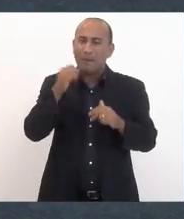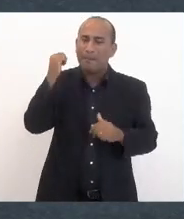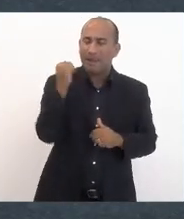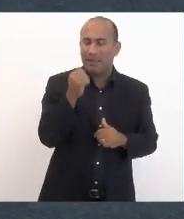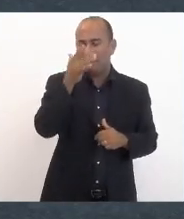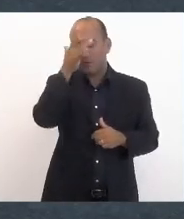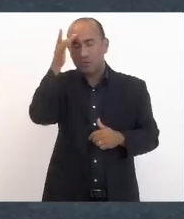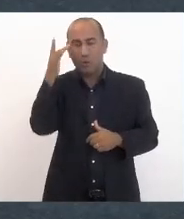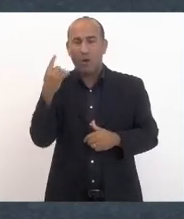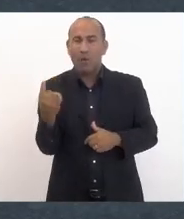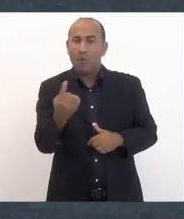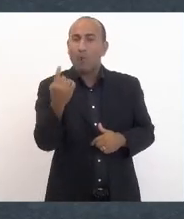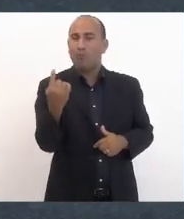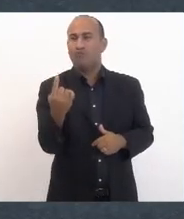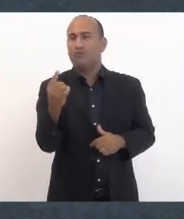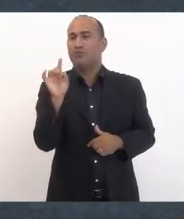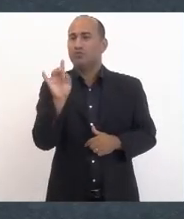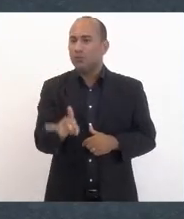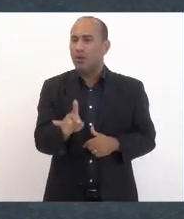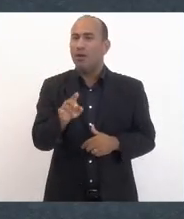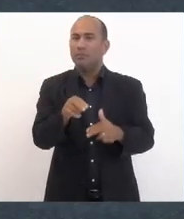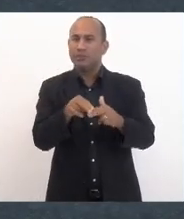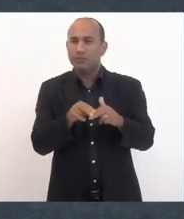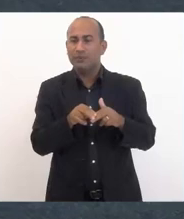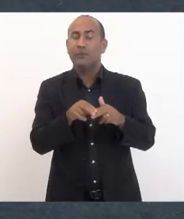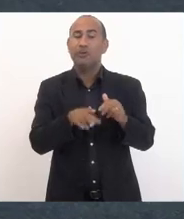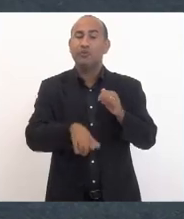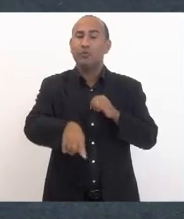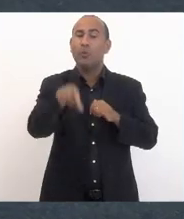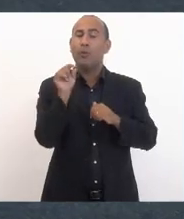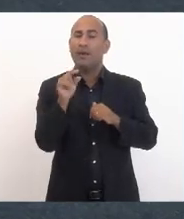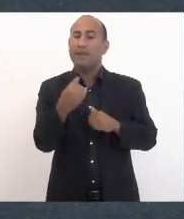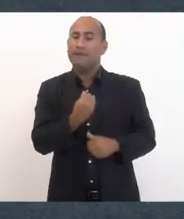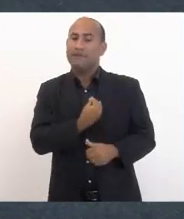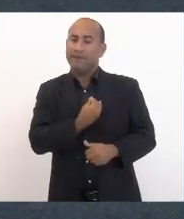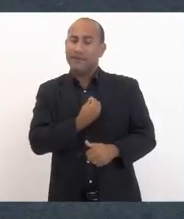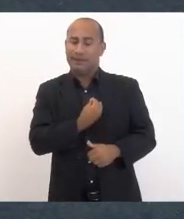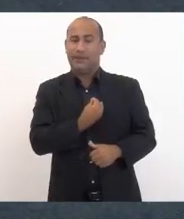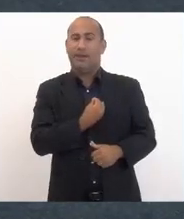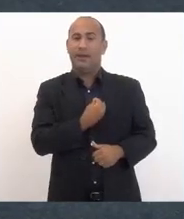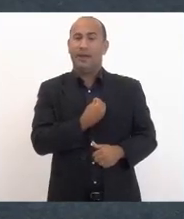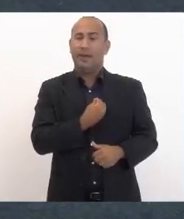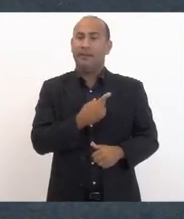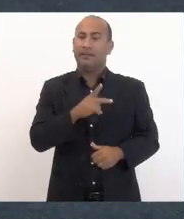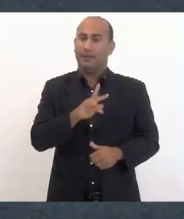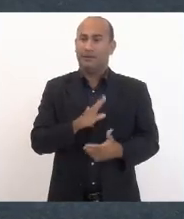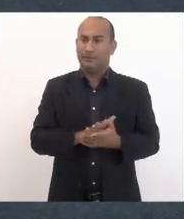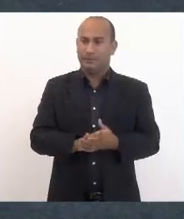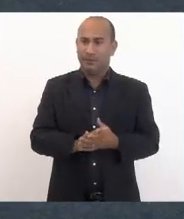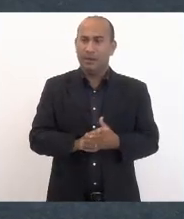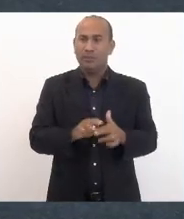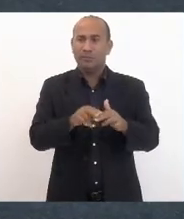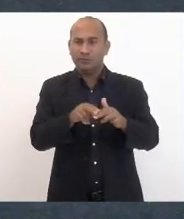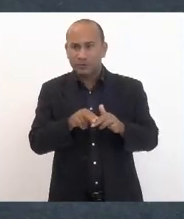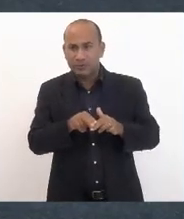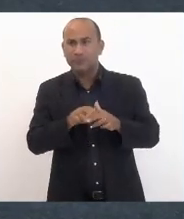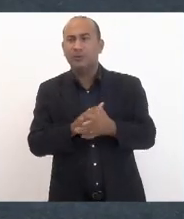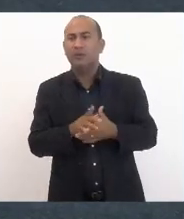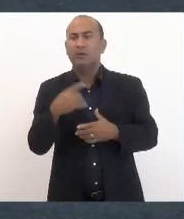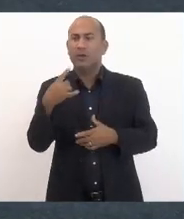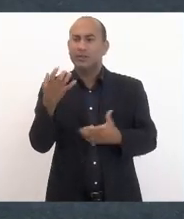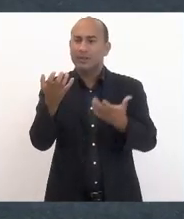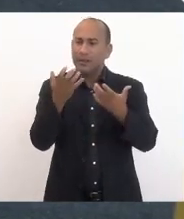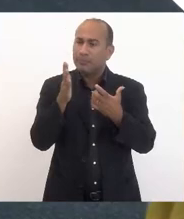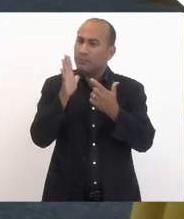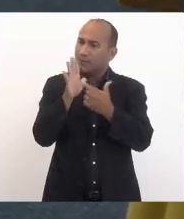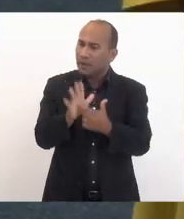pessoas, única e exclusivamente por sua orientação sexual. Isso não tem nada a ver com os marcos civilizatórios que a gente quer